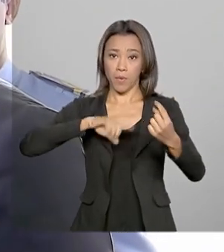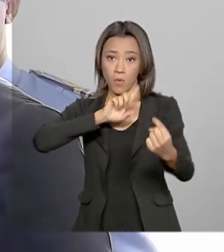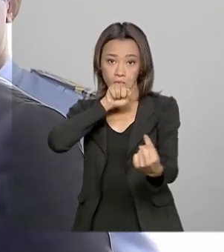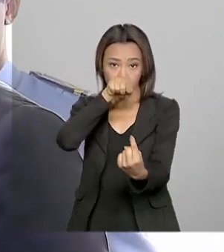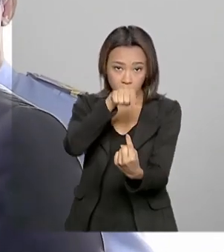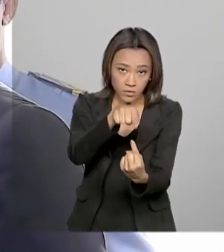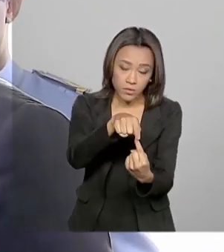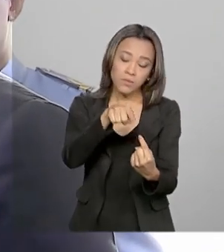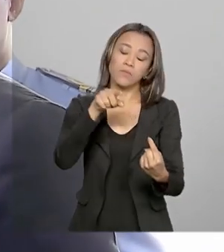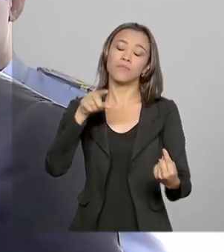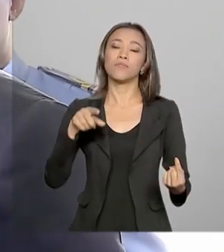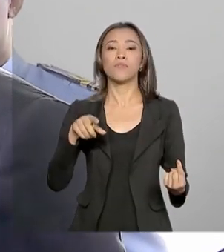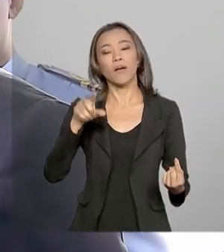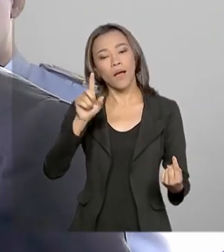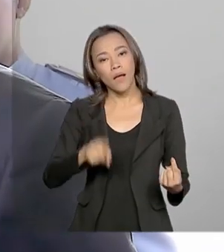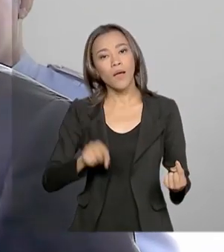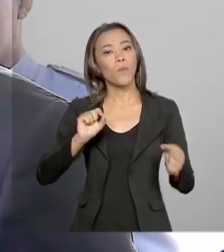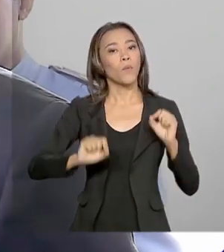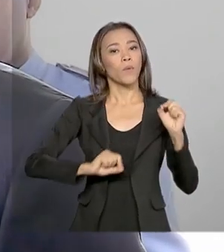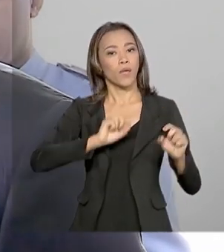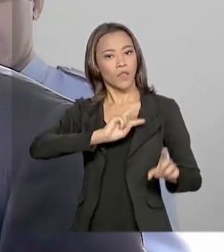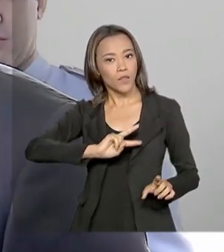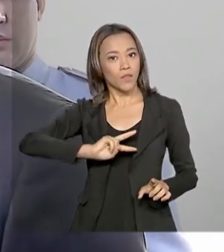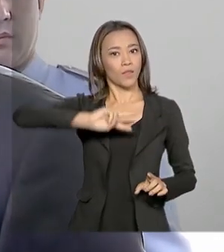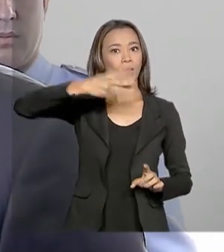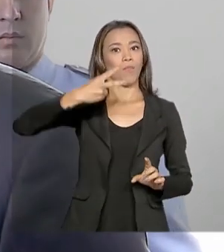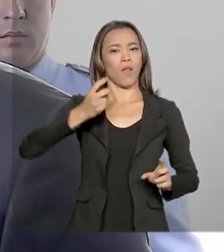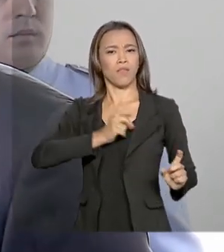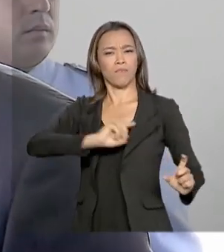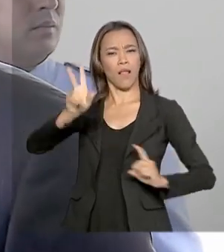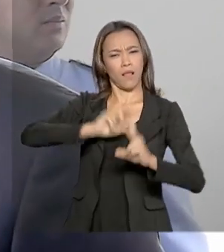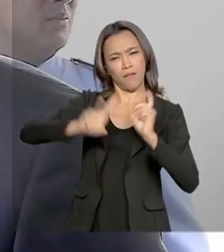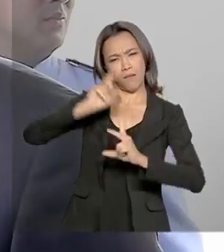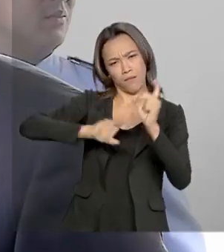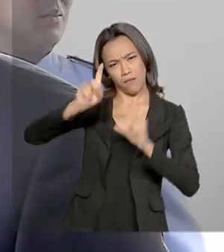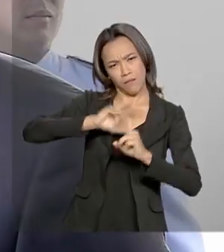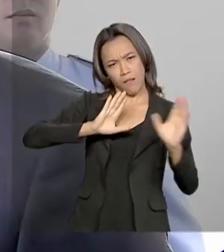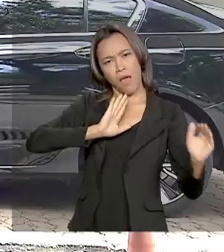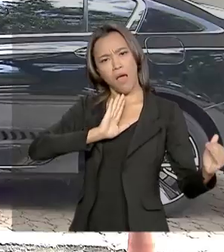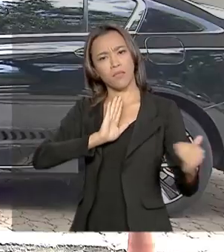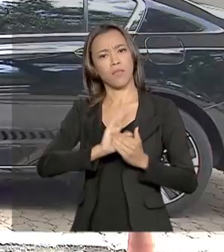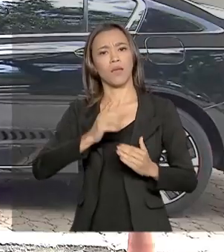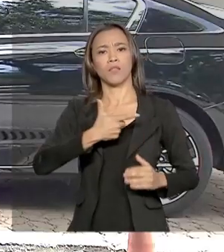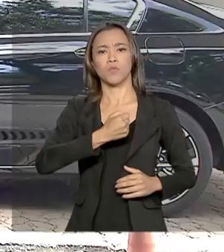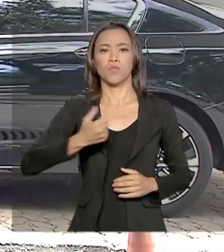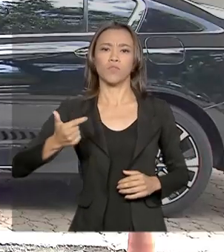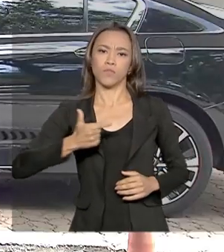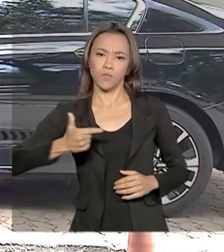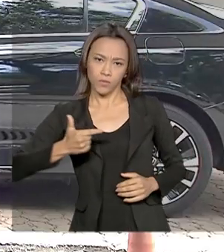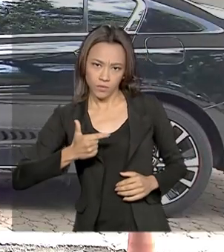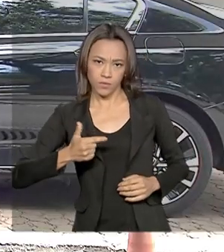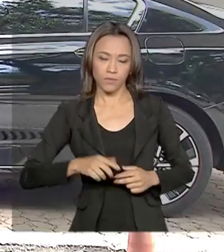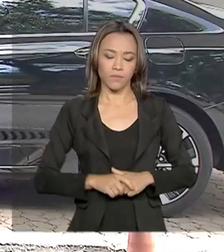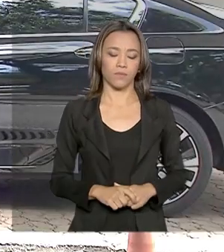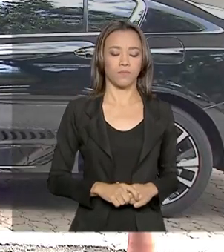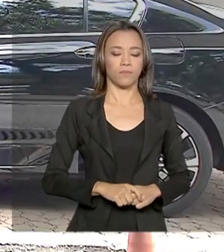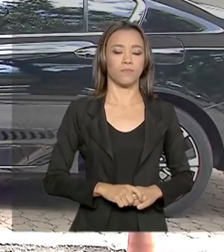foi posta, da gente dobrar o nosso fluxo comercial aí até 2022.